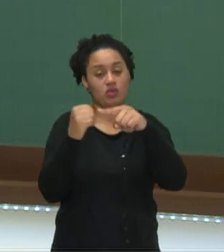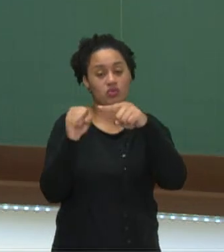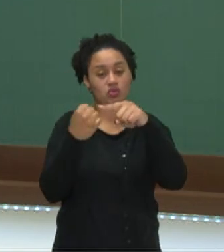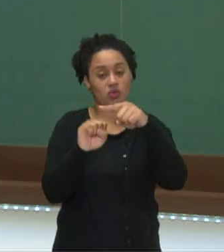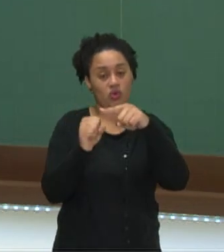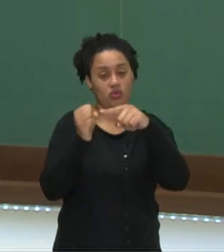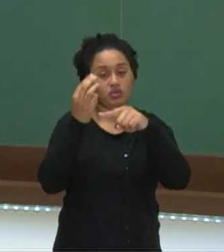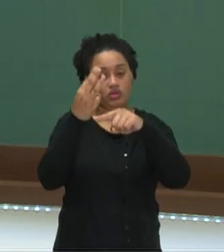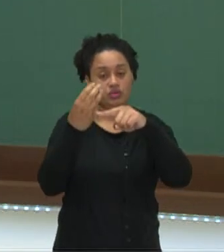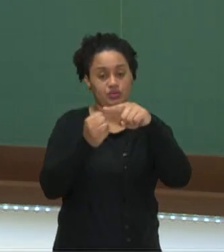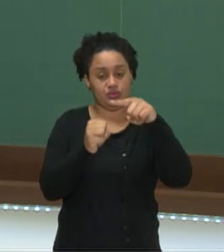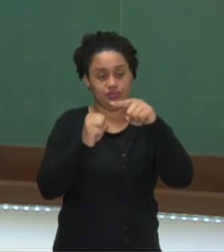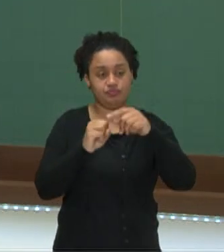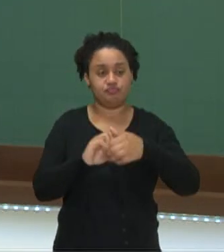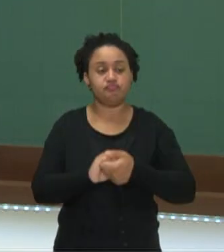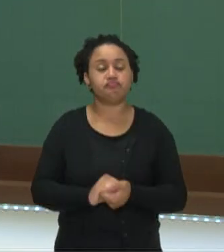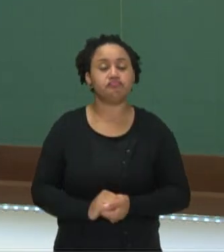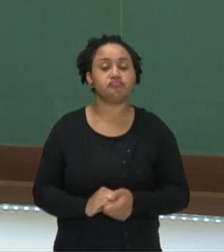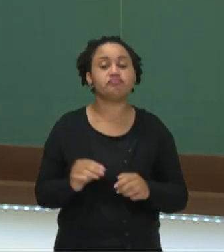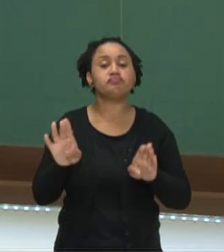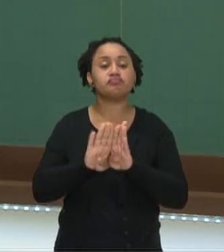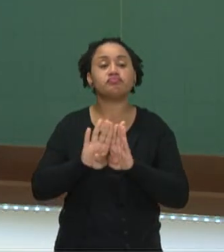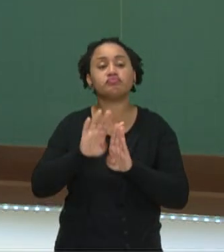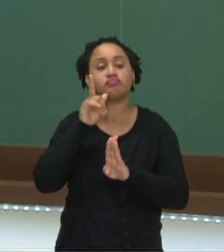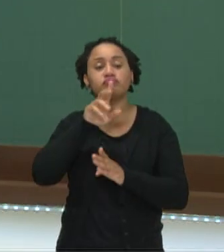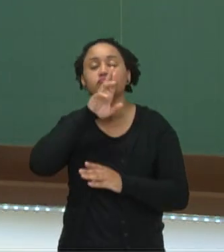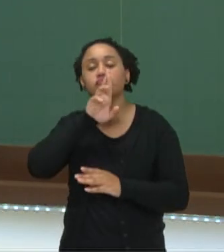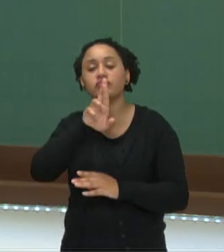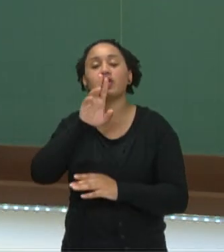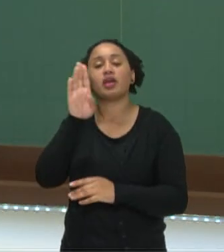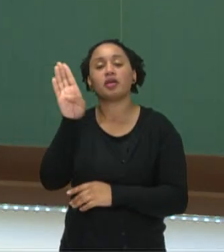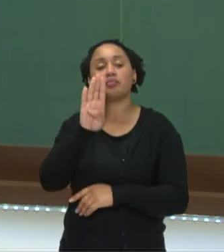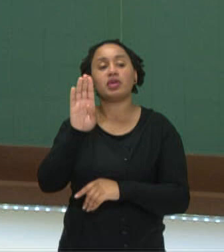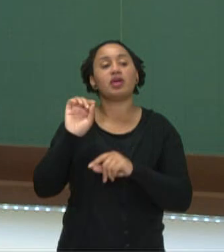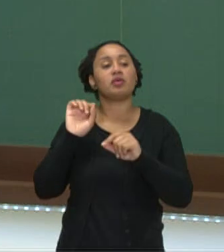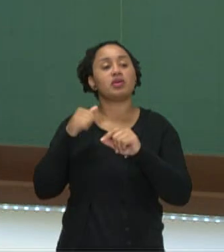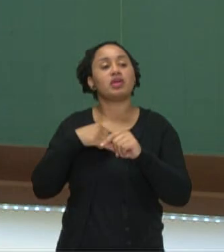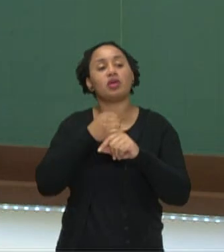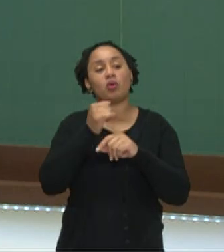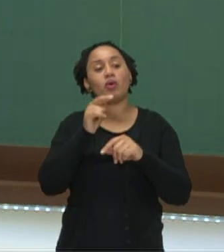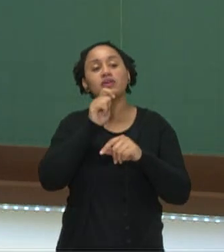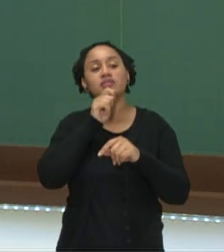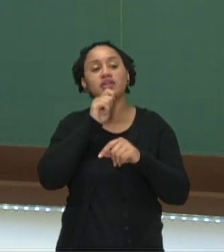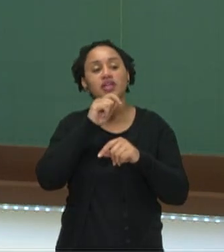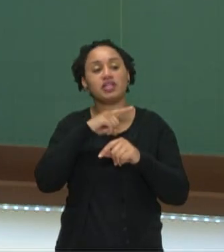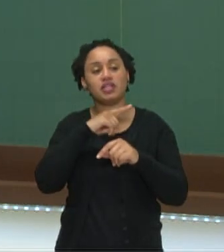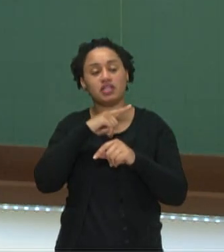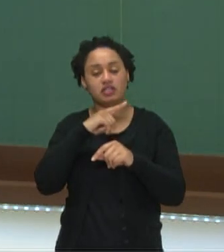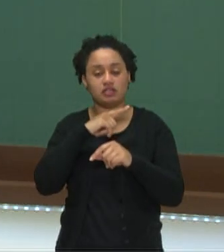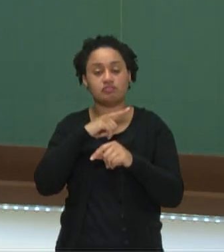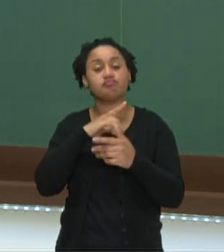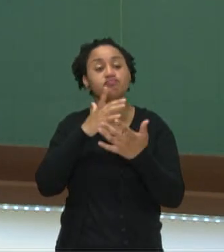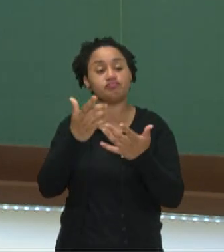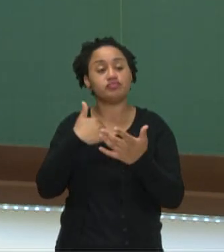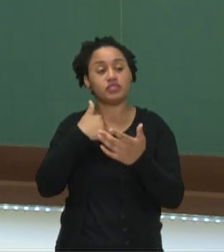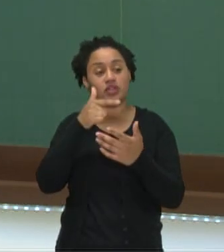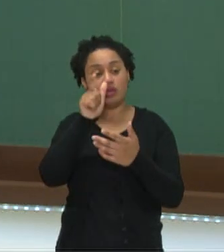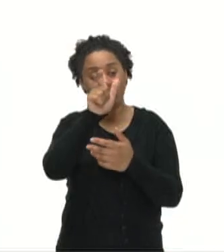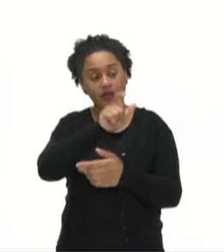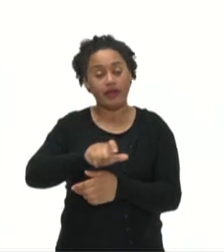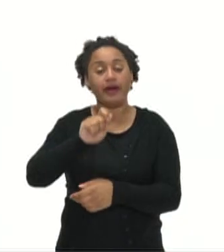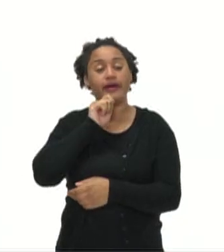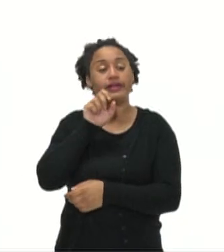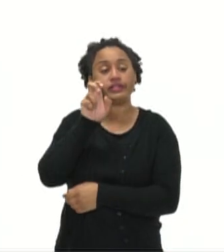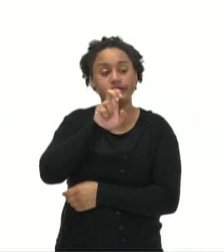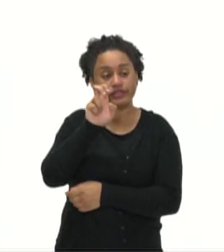fatias que tinha ali. E para resolver a letra B, quantos pedaços restaram? Então, ficou 5